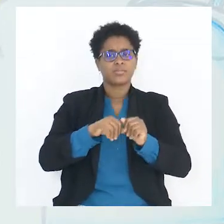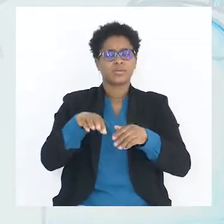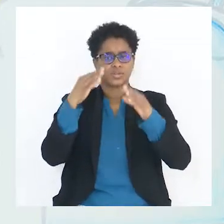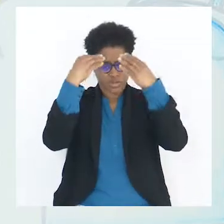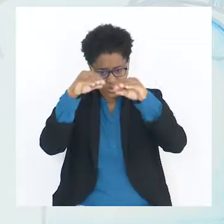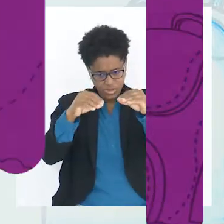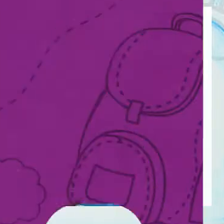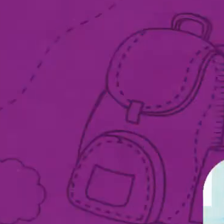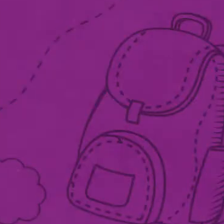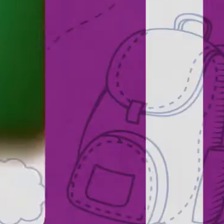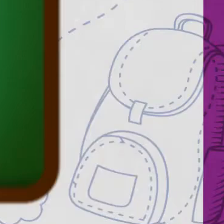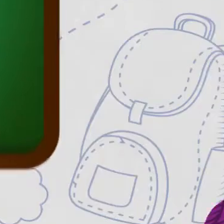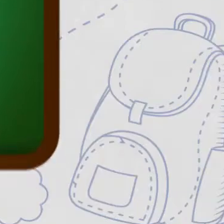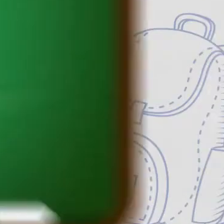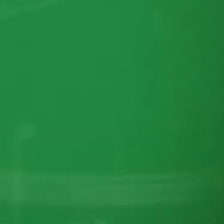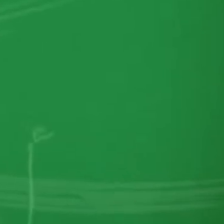curricular.